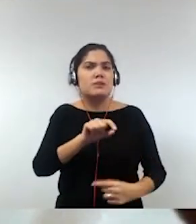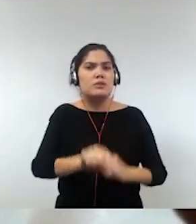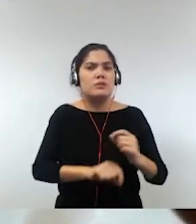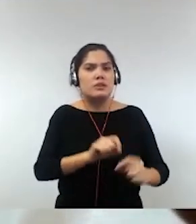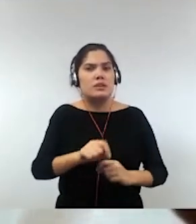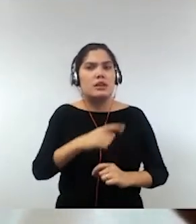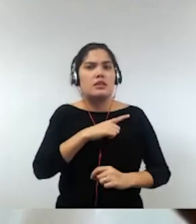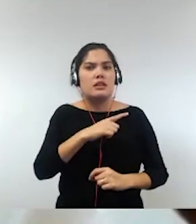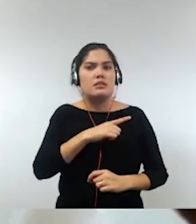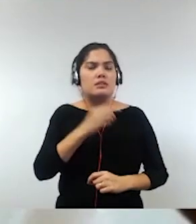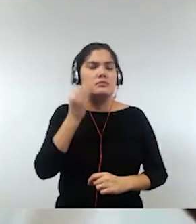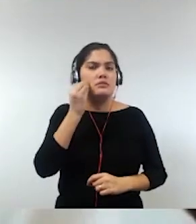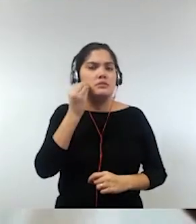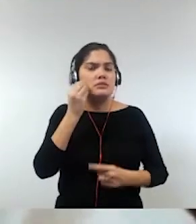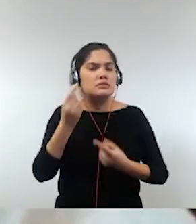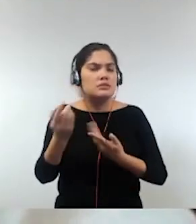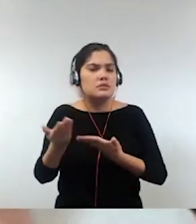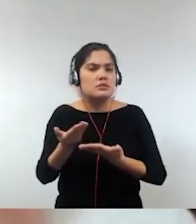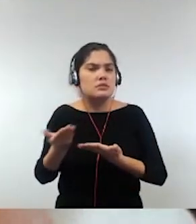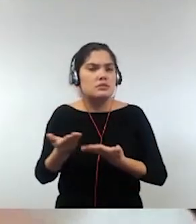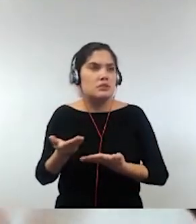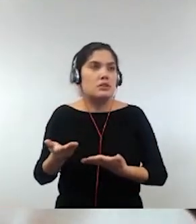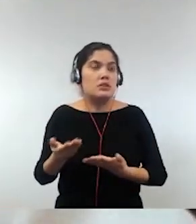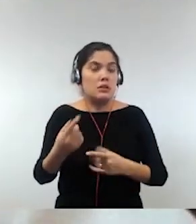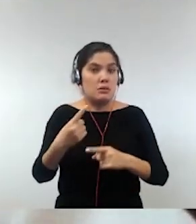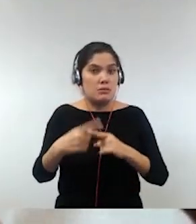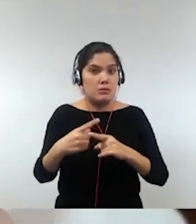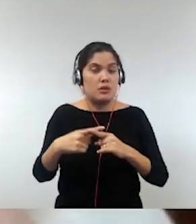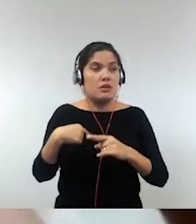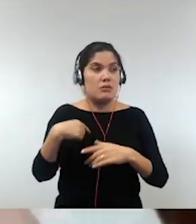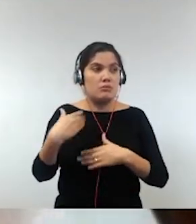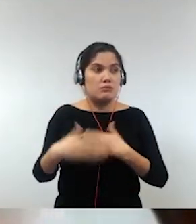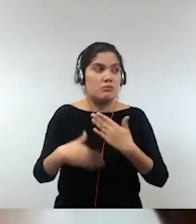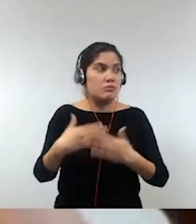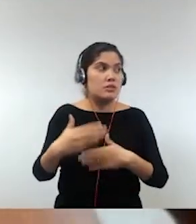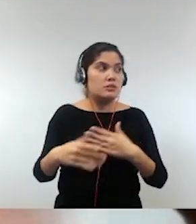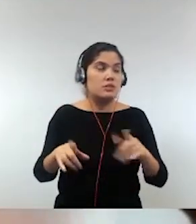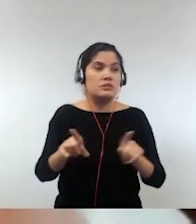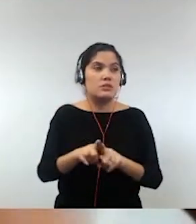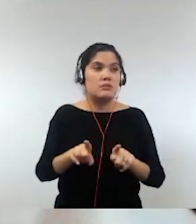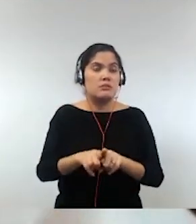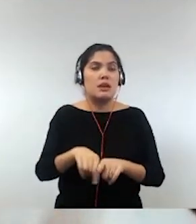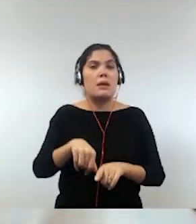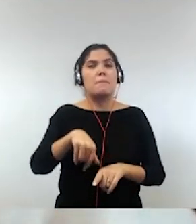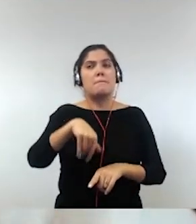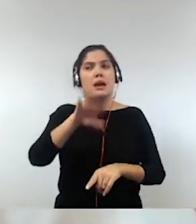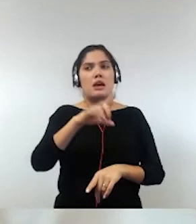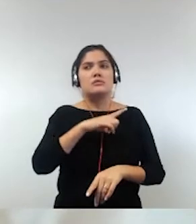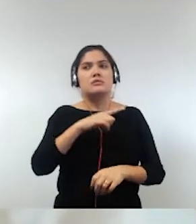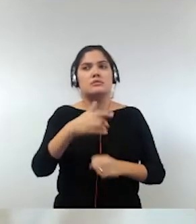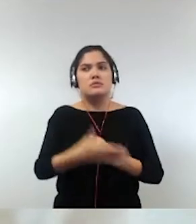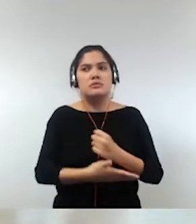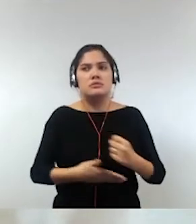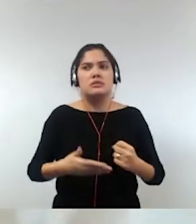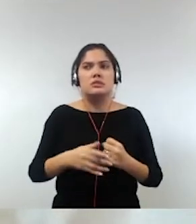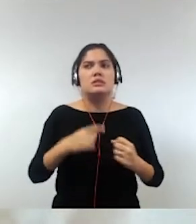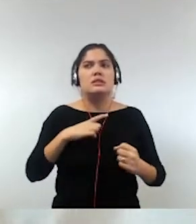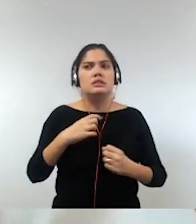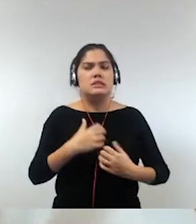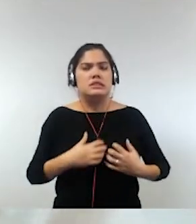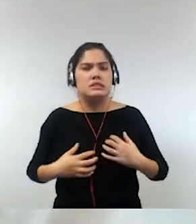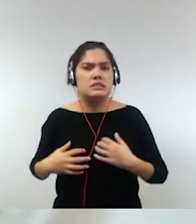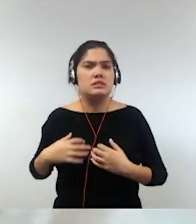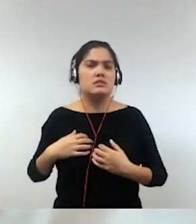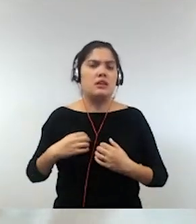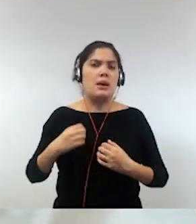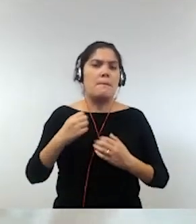desses métodos consensuais, porque o processo também é mais uma fonte de estresse emocional. E